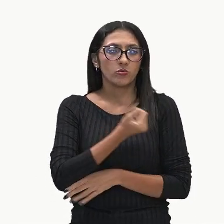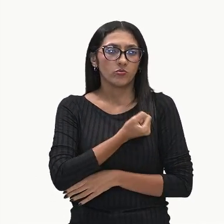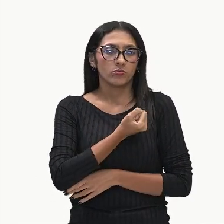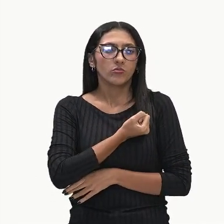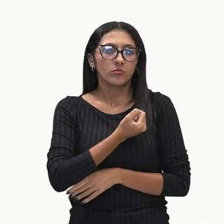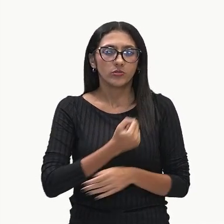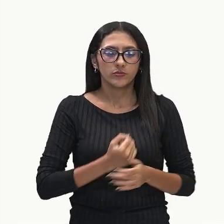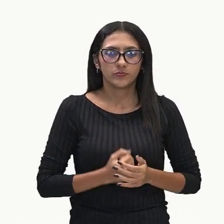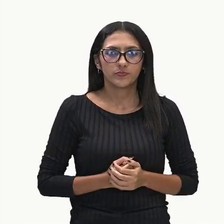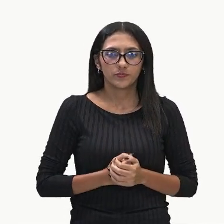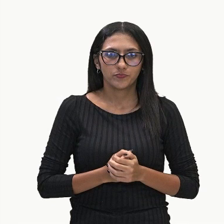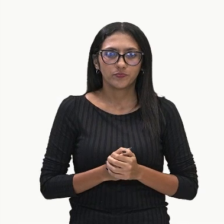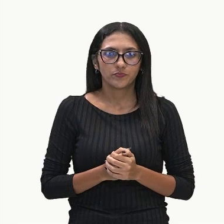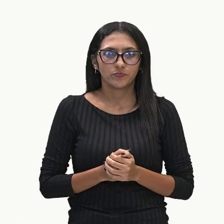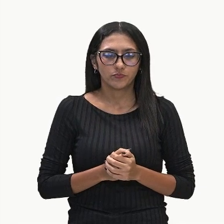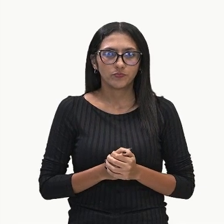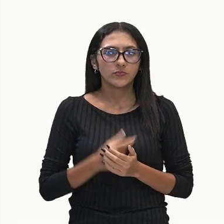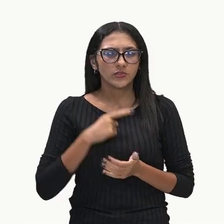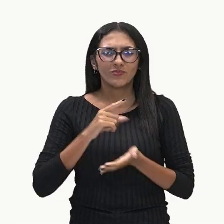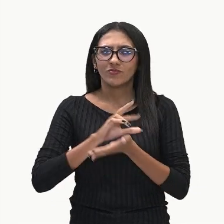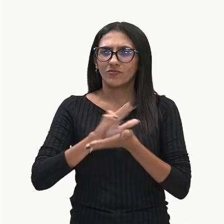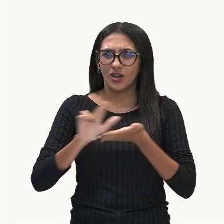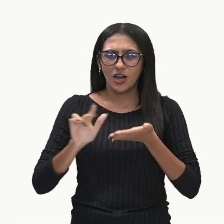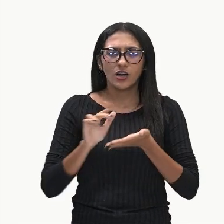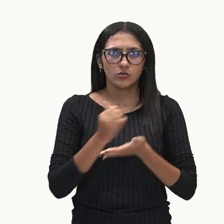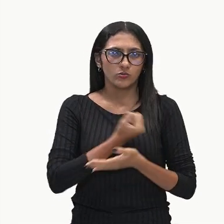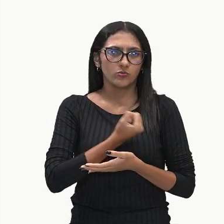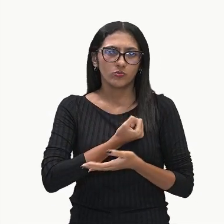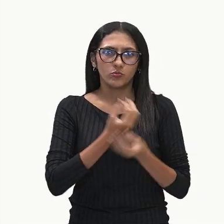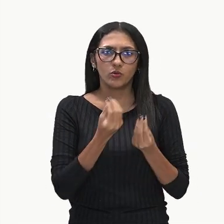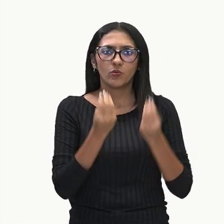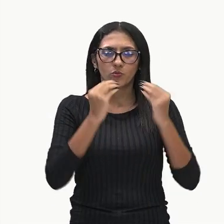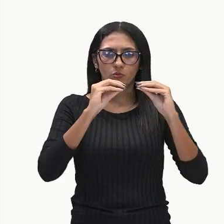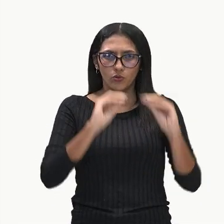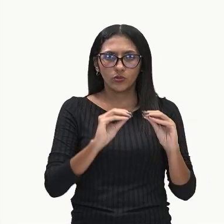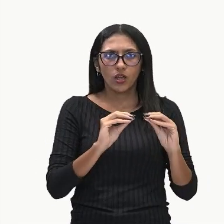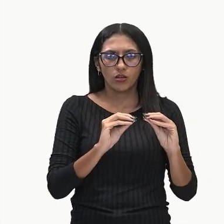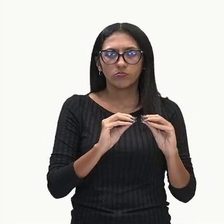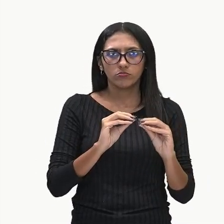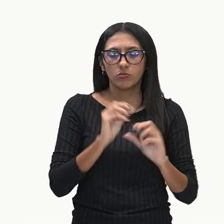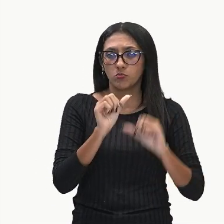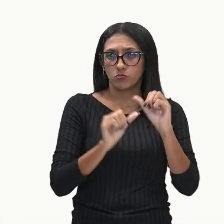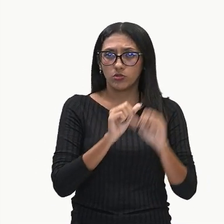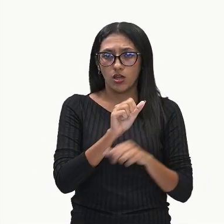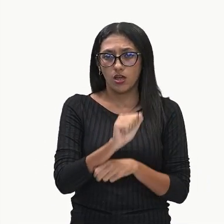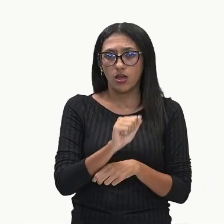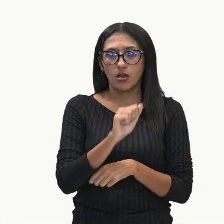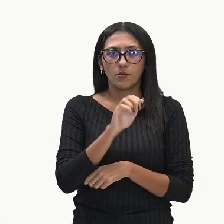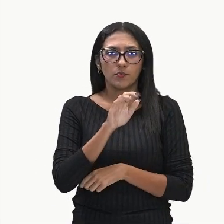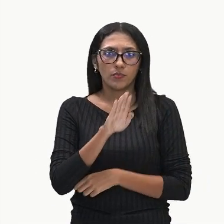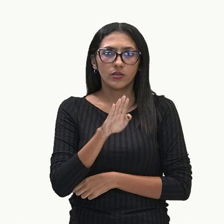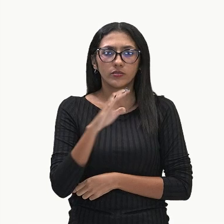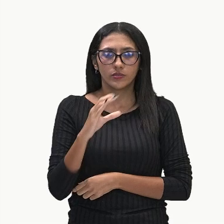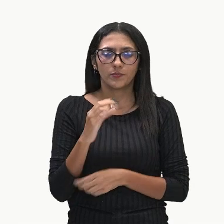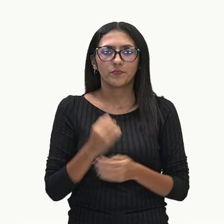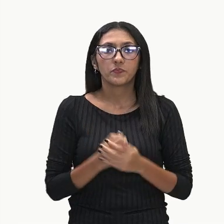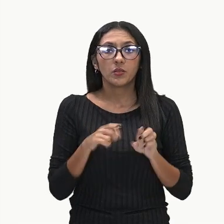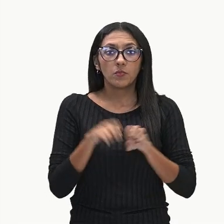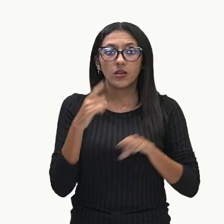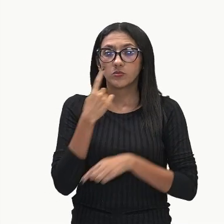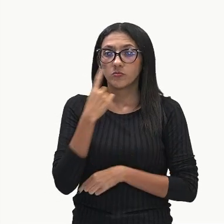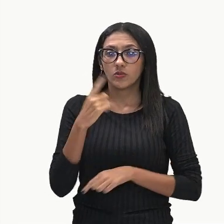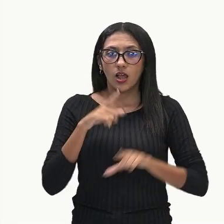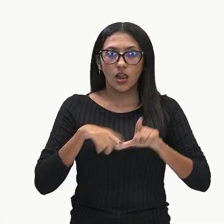aí a surgir números reais e vai surgir, sim, número real aí, com a diferente de